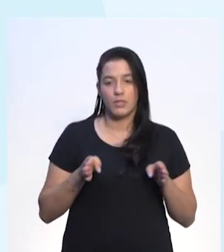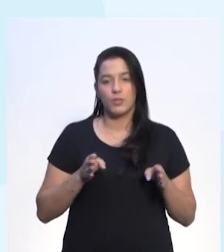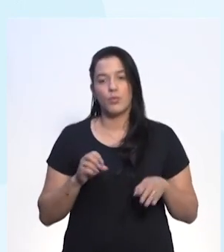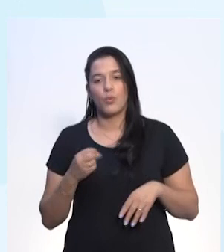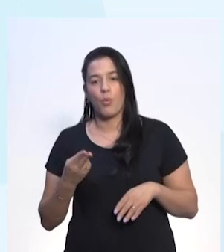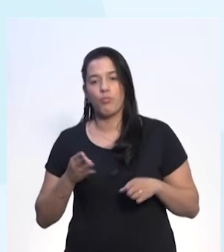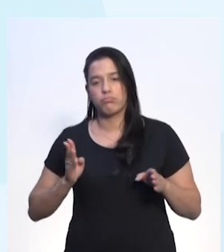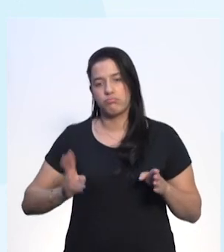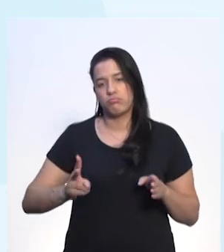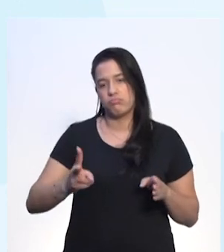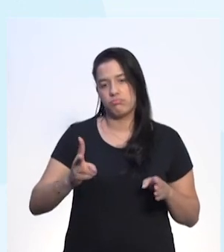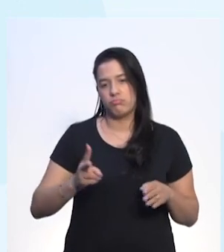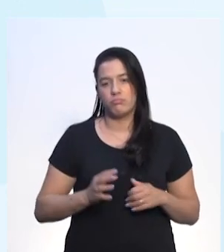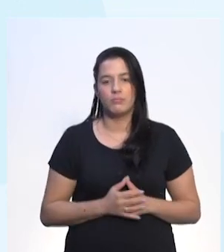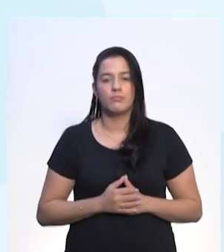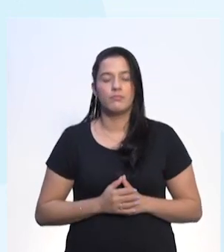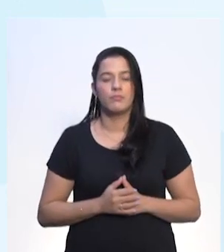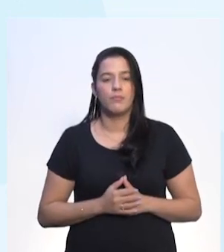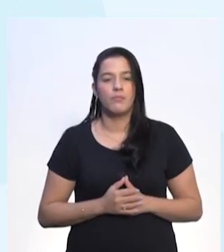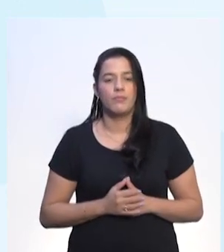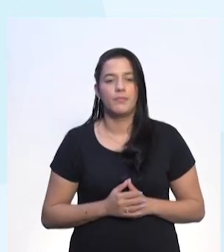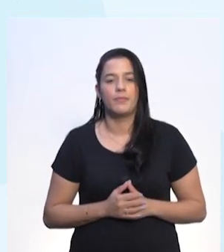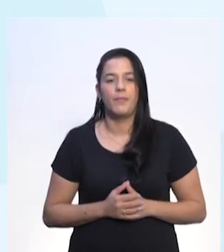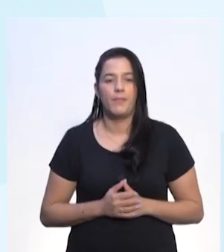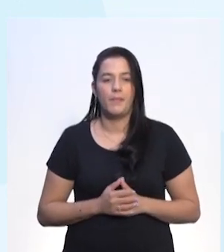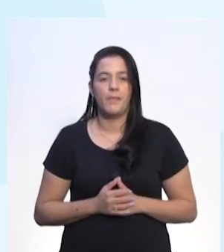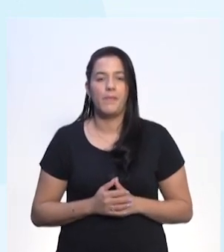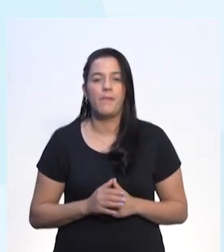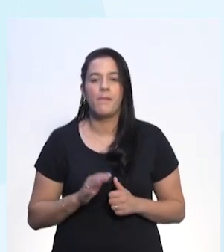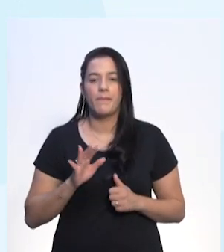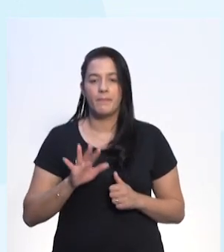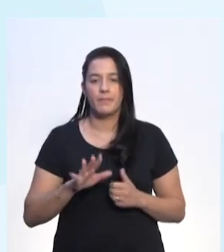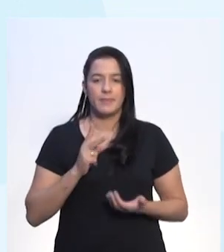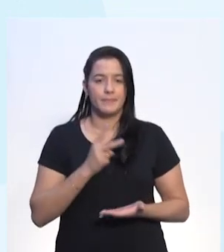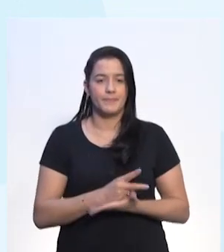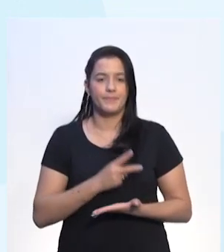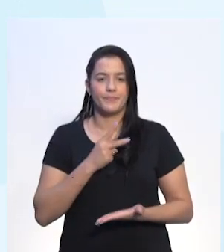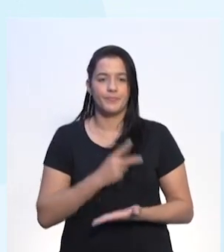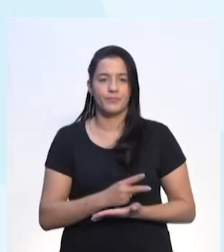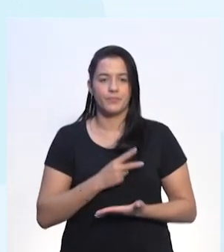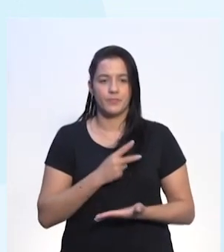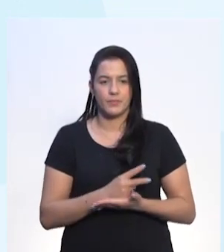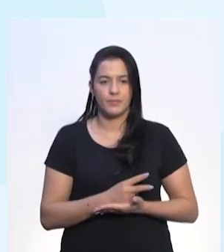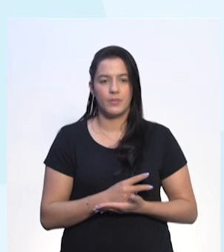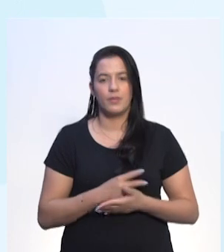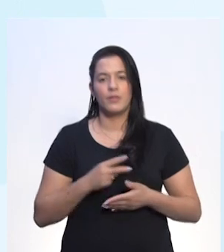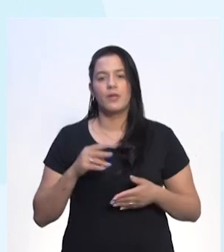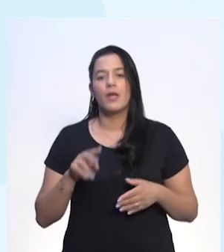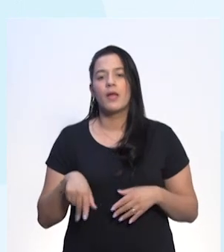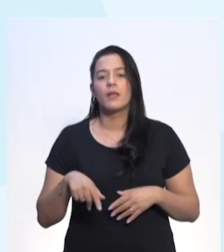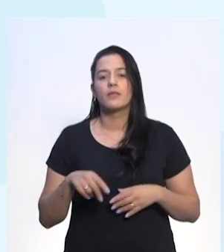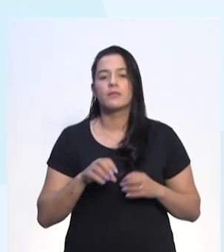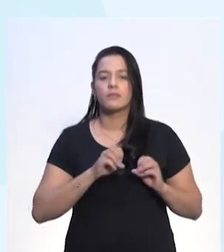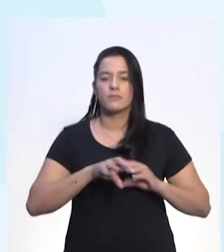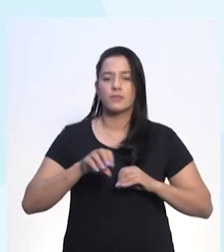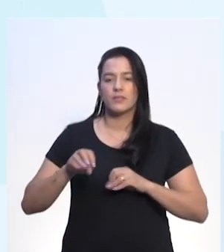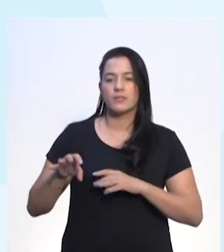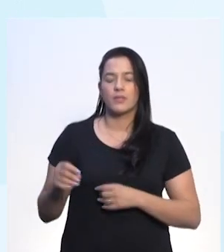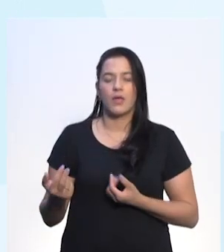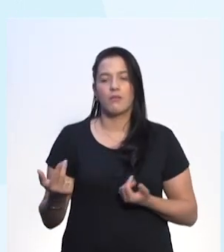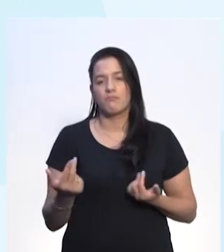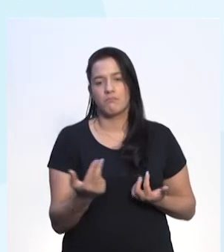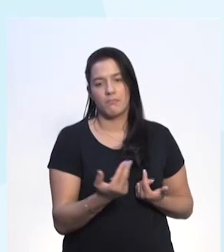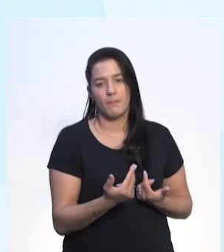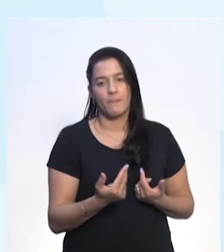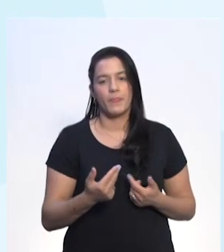falou anteriormente. Mas o que acontece? Nem sempre a metodologia que eles usam é a mesma. Então,